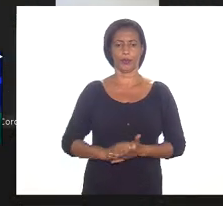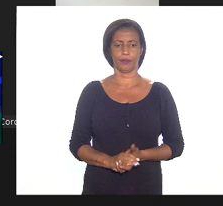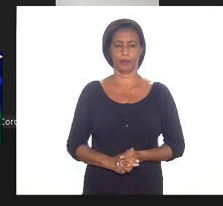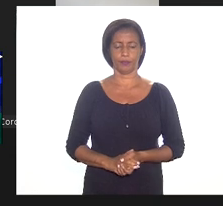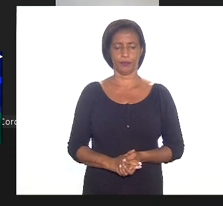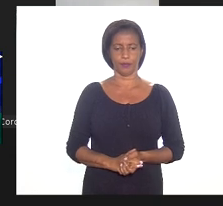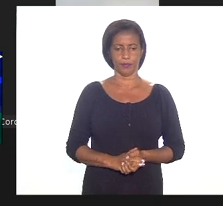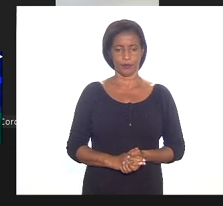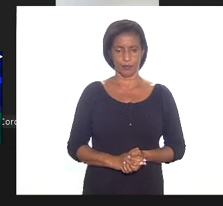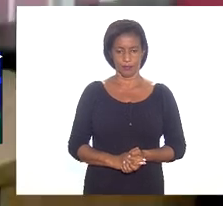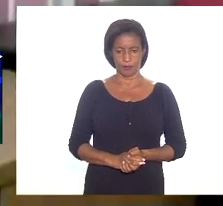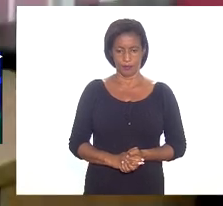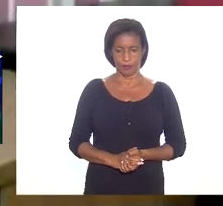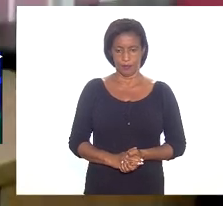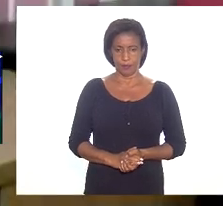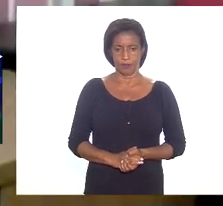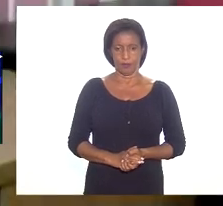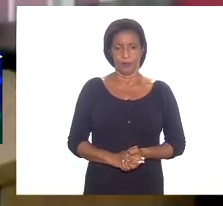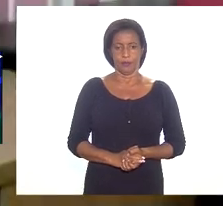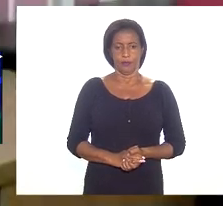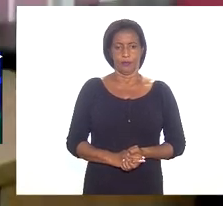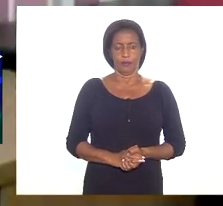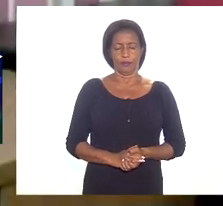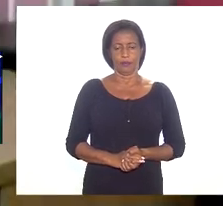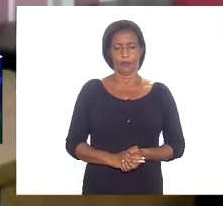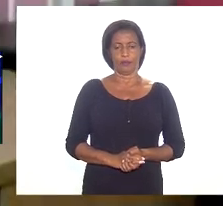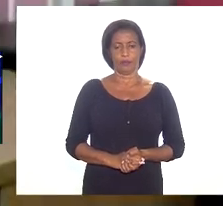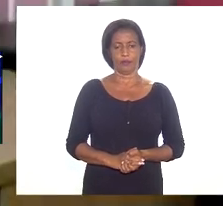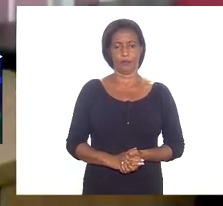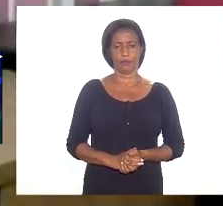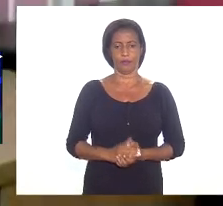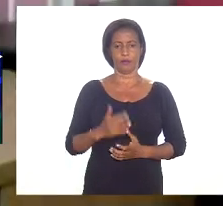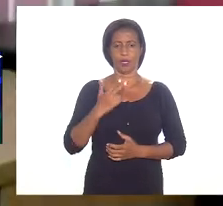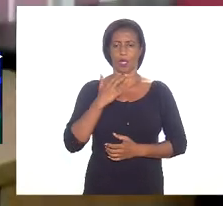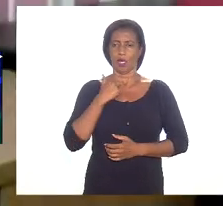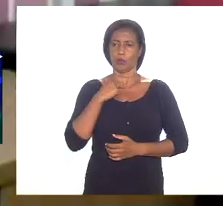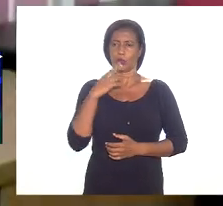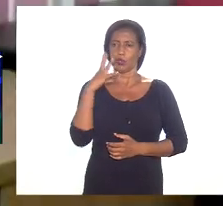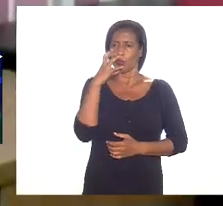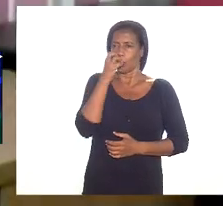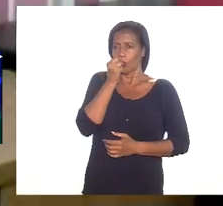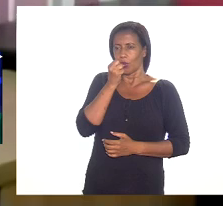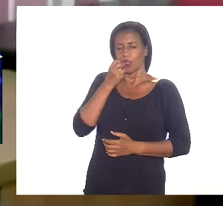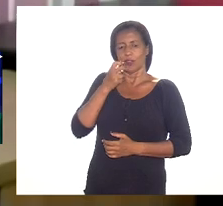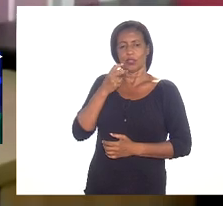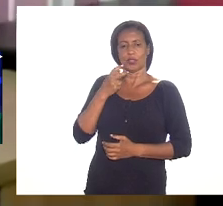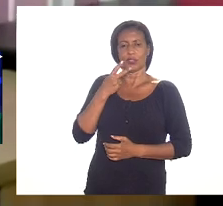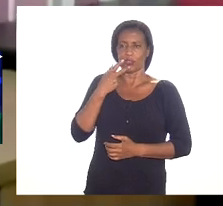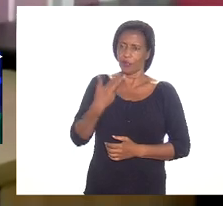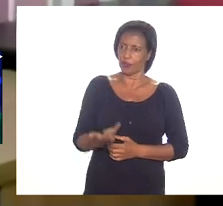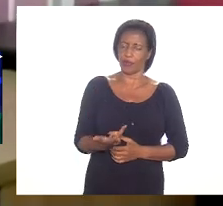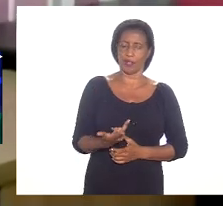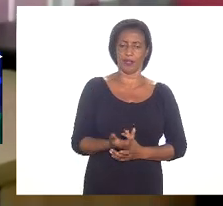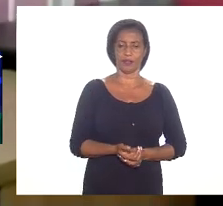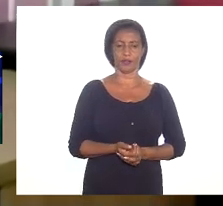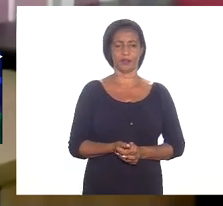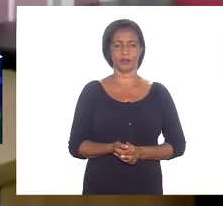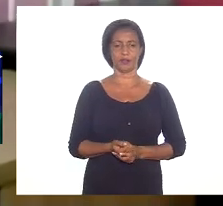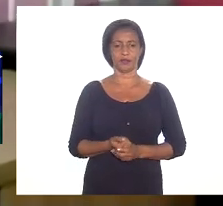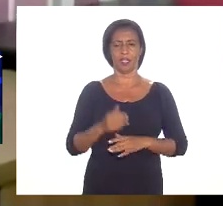em breve seu presidente é serei breve não podia me furtar de estar falando